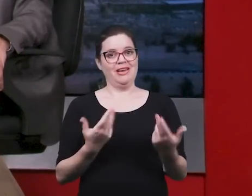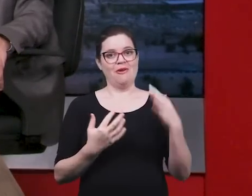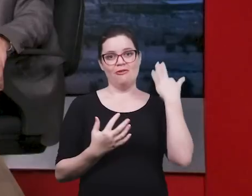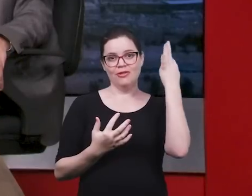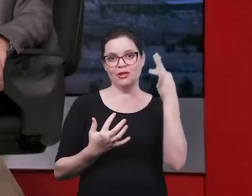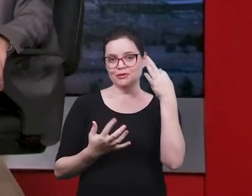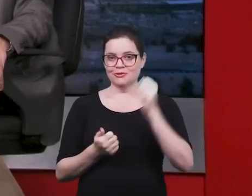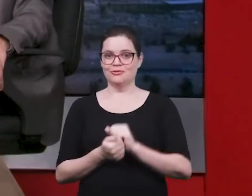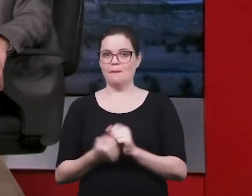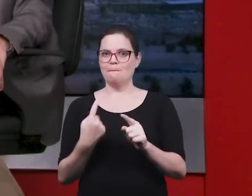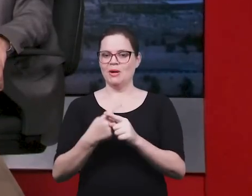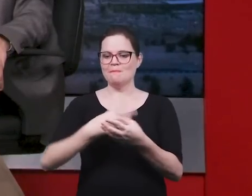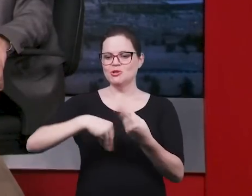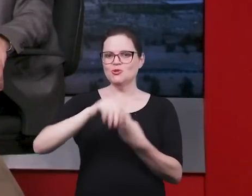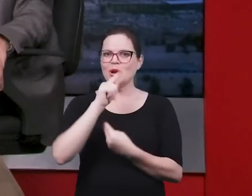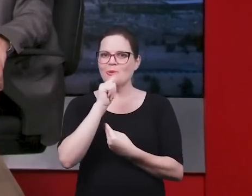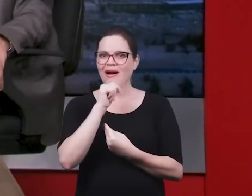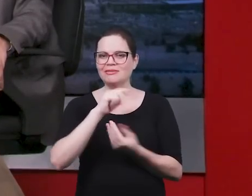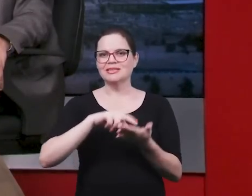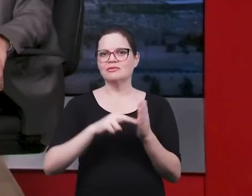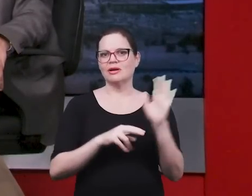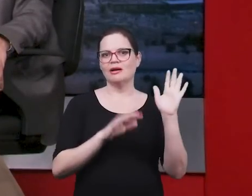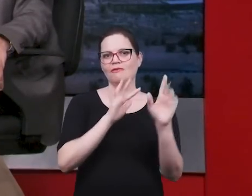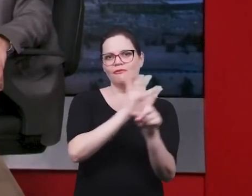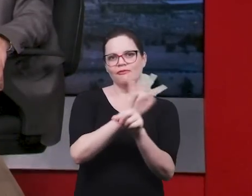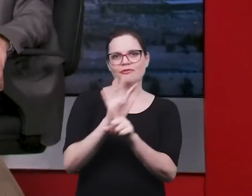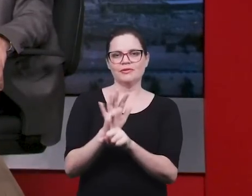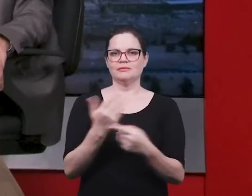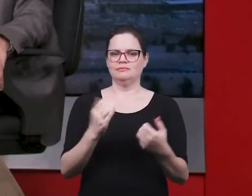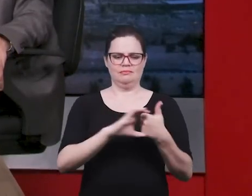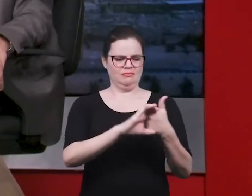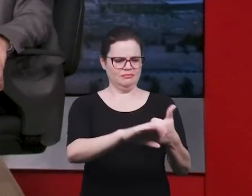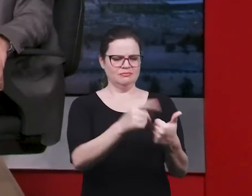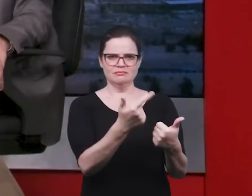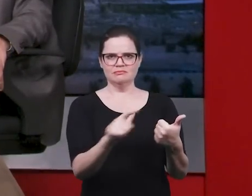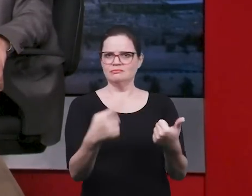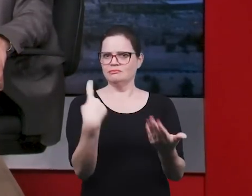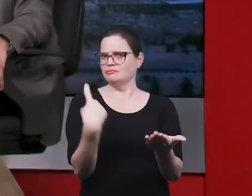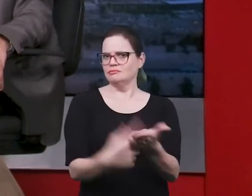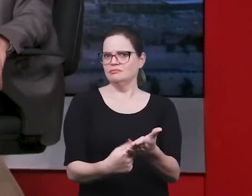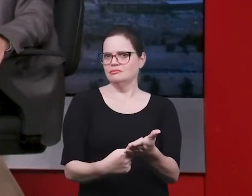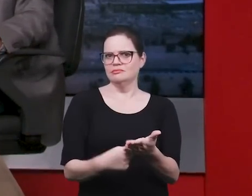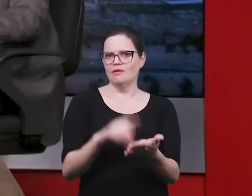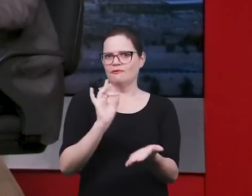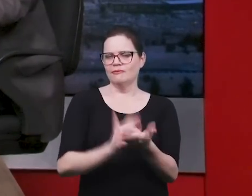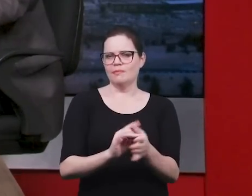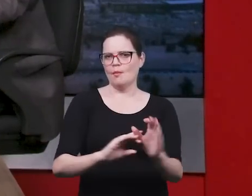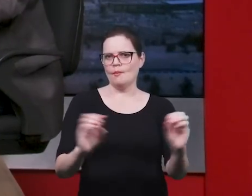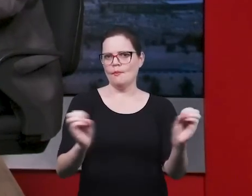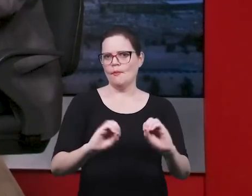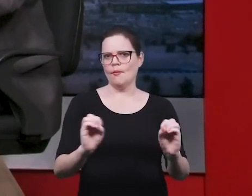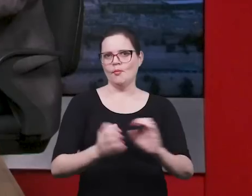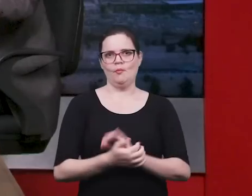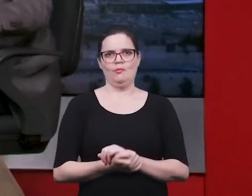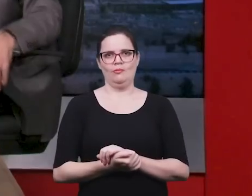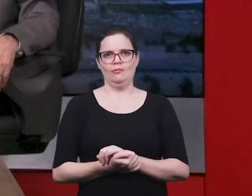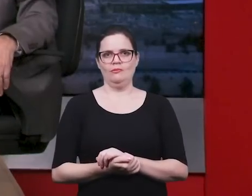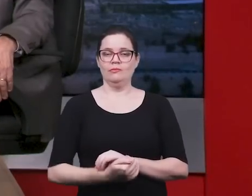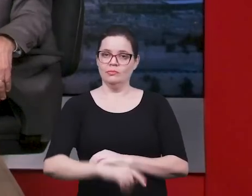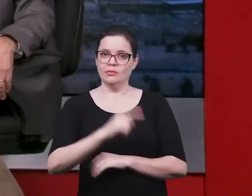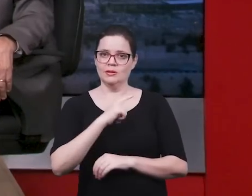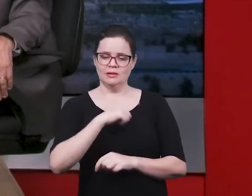O evangelho histórico. O evangelho histórico, é um cristianismo histórico. Sem compromisso com a verdade de Deus, né? Com o Espírito